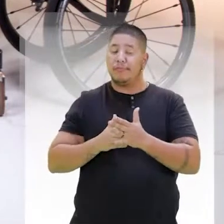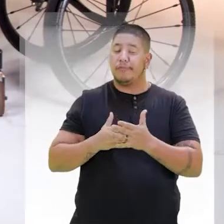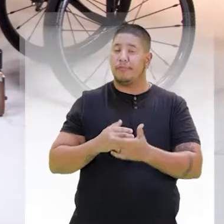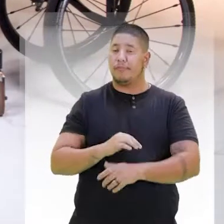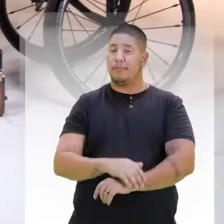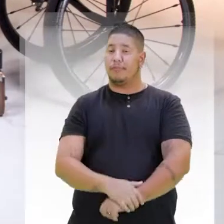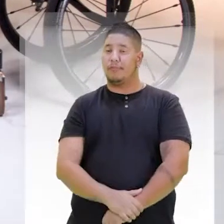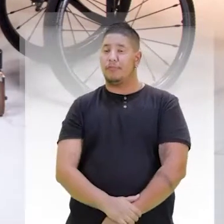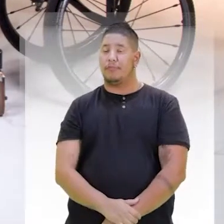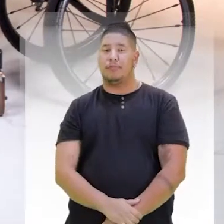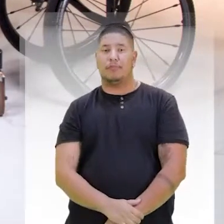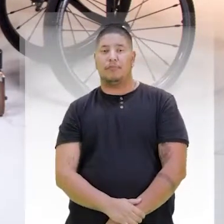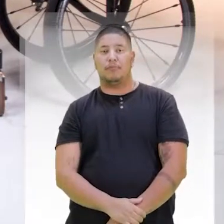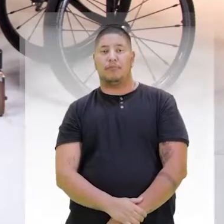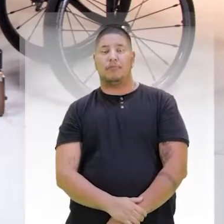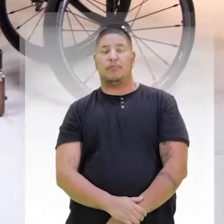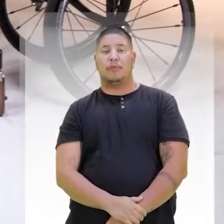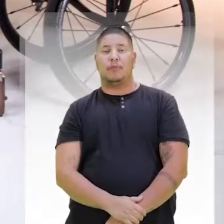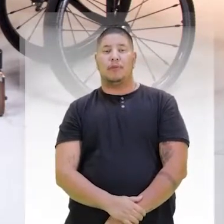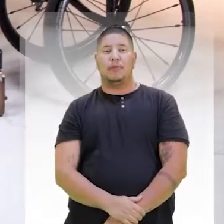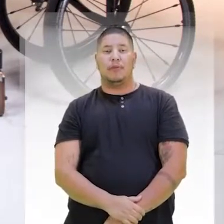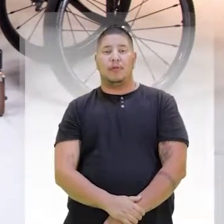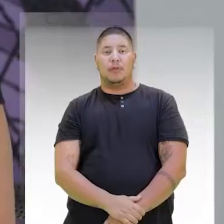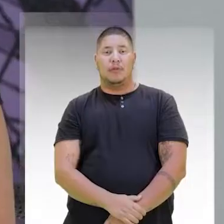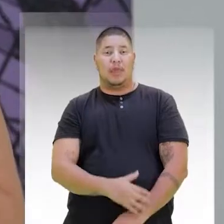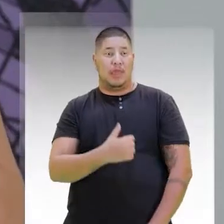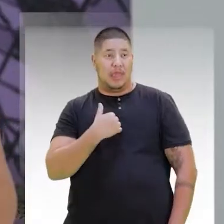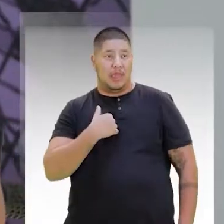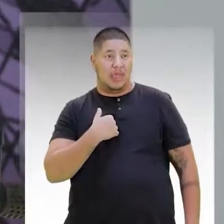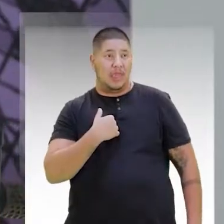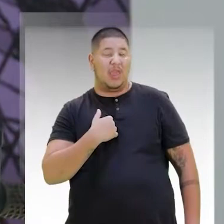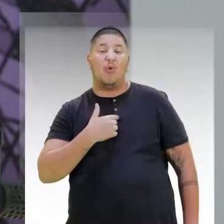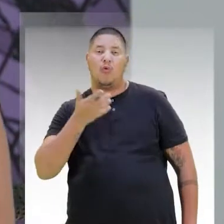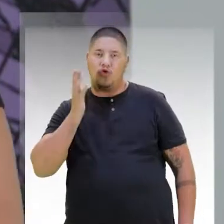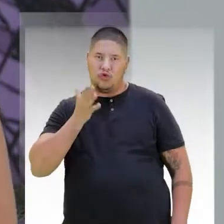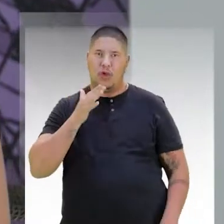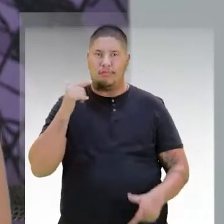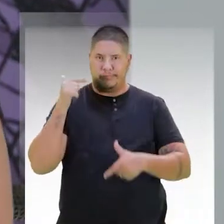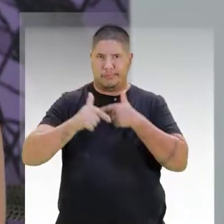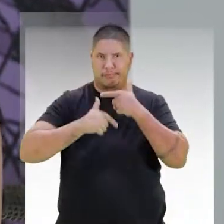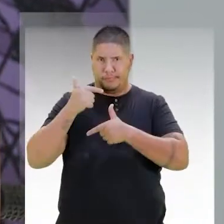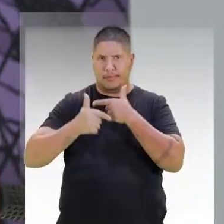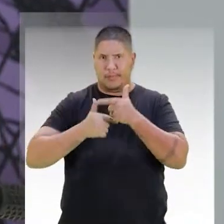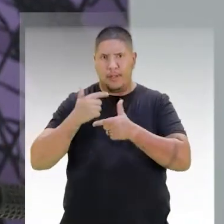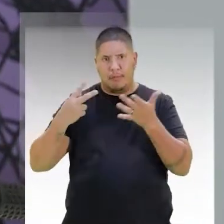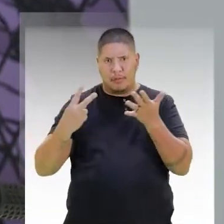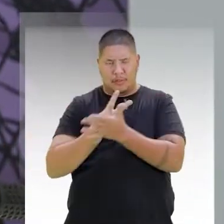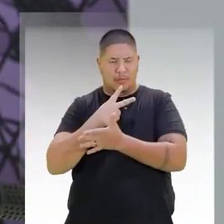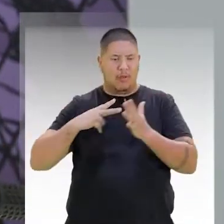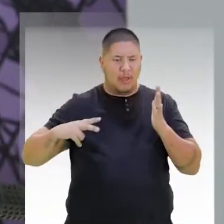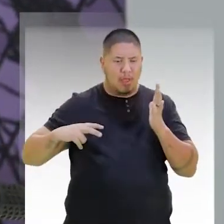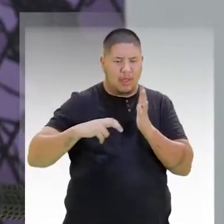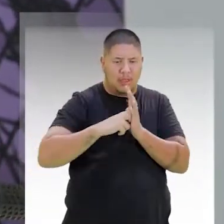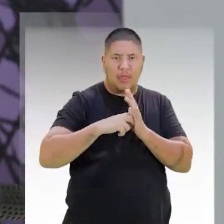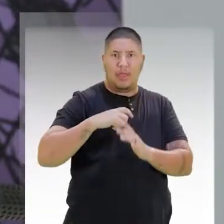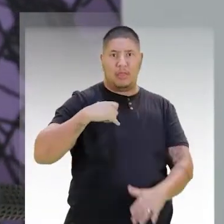entrou no mercado de trabalho. Eu já estava no mercado de trabalho quando me acidentei, eu já tinha 31 anos.